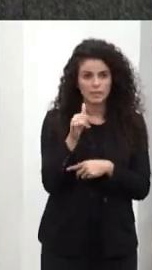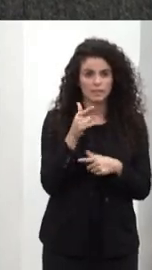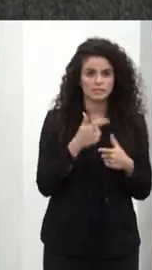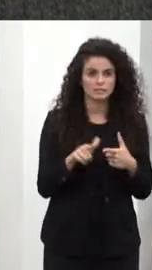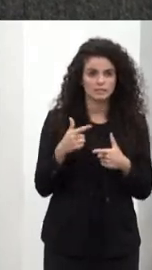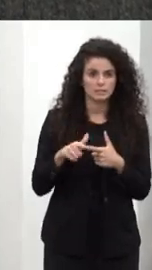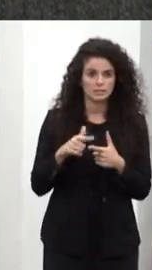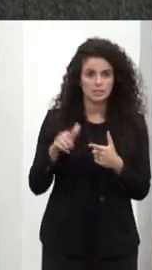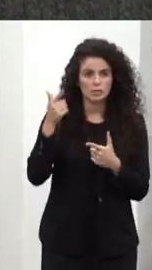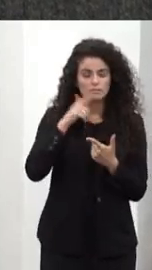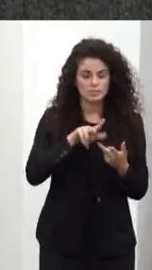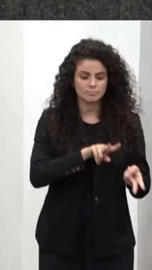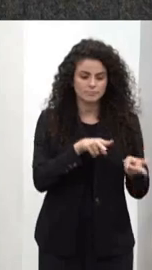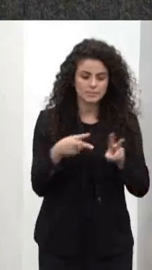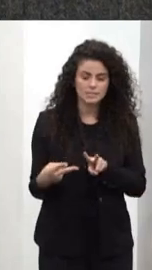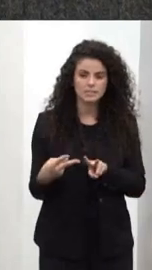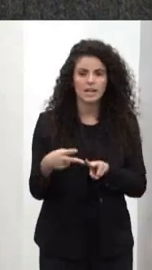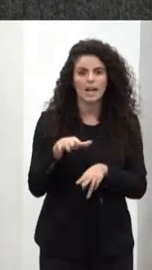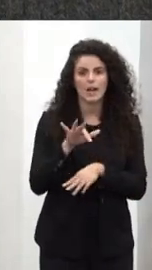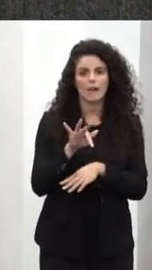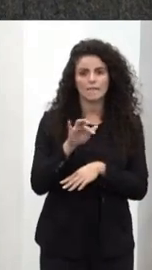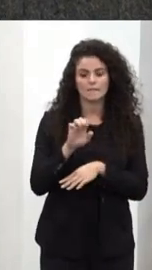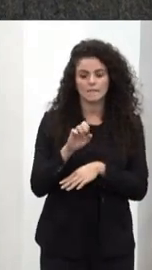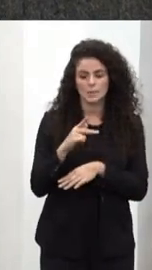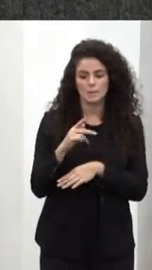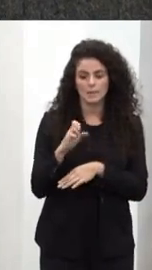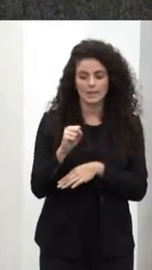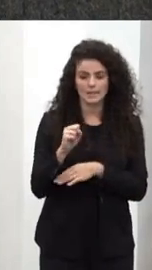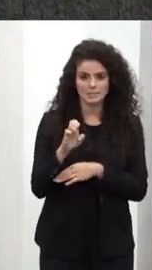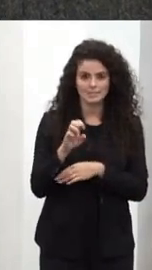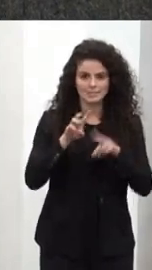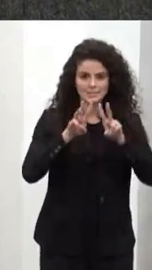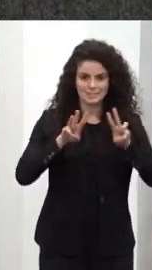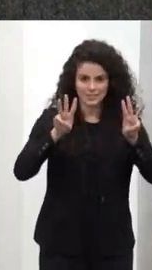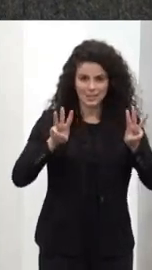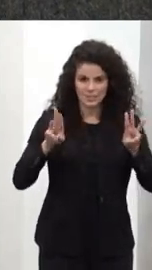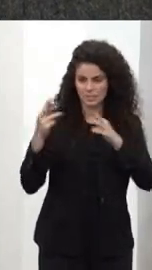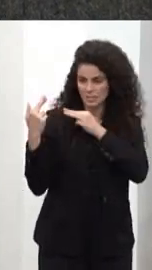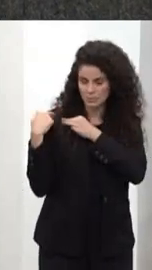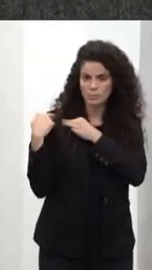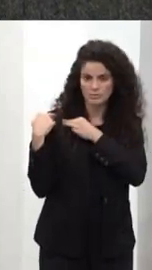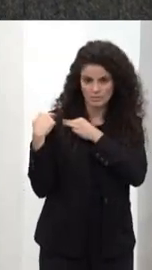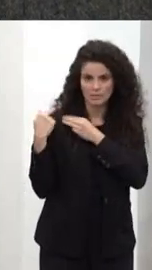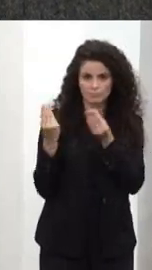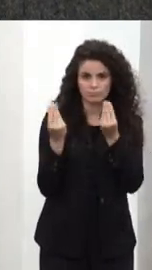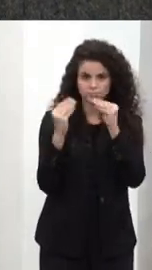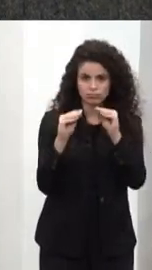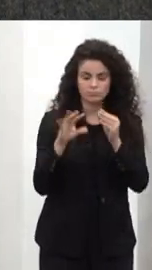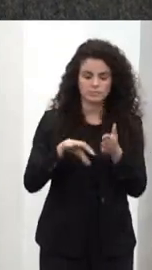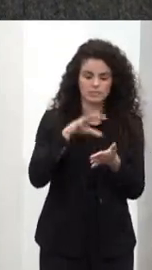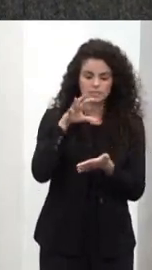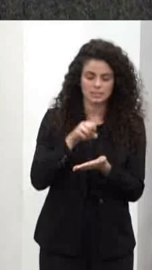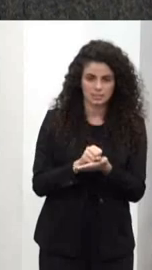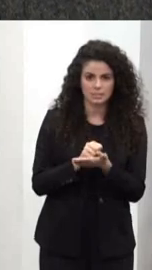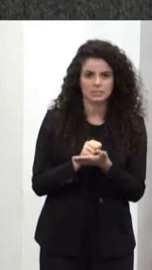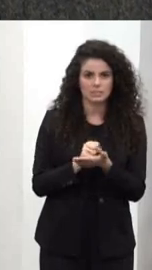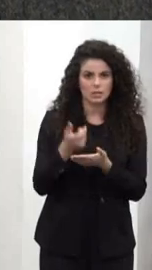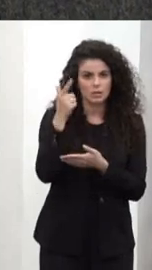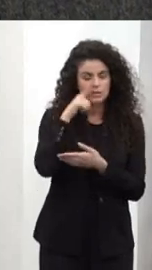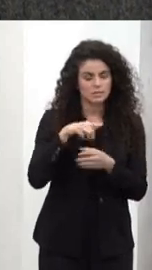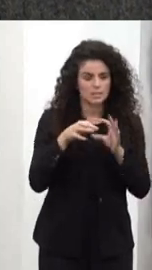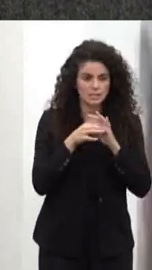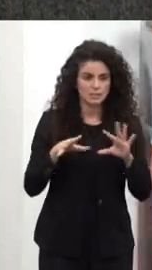e a fepese aquele instrumento que faz produz para nós a plataforma vai vai poder colocar a inscrição lá e viabilizar